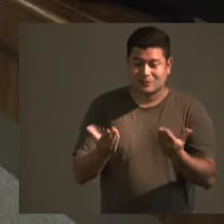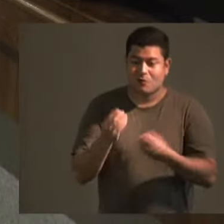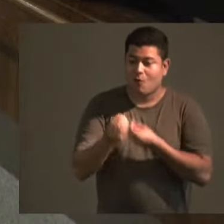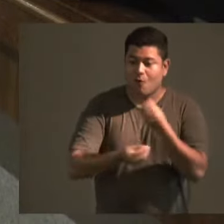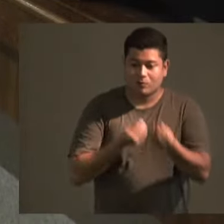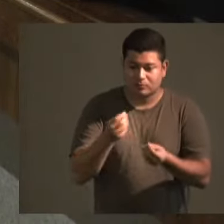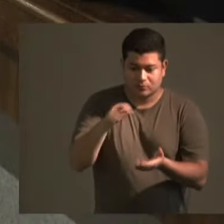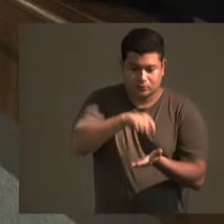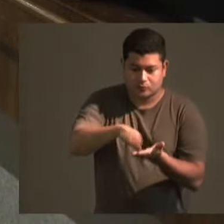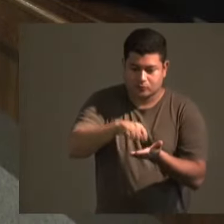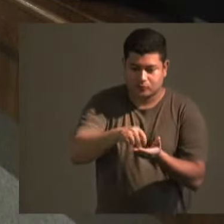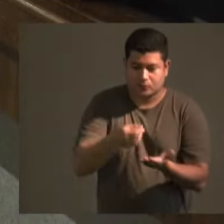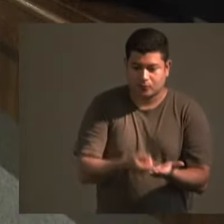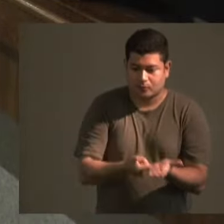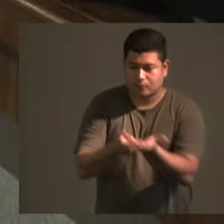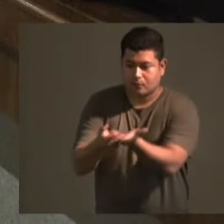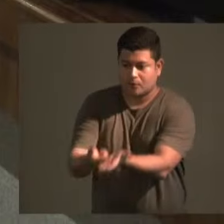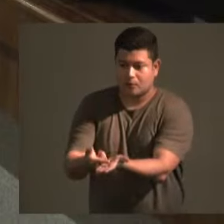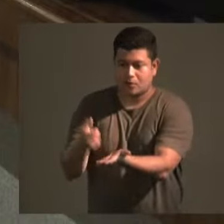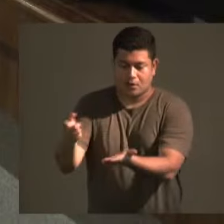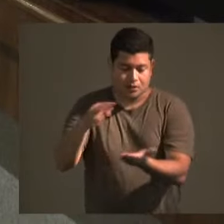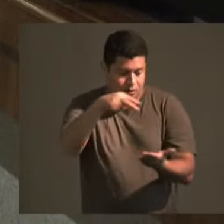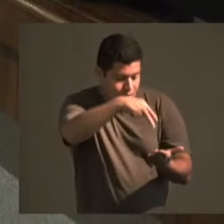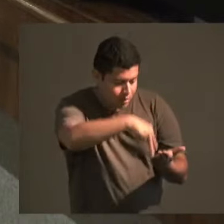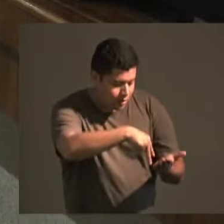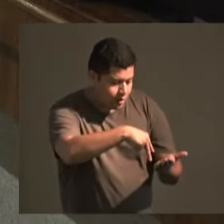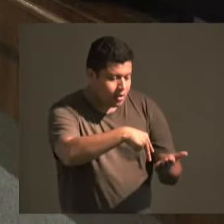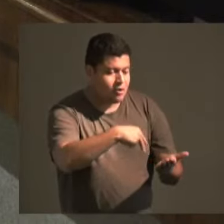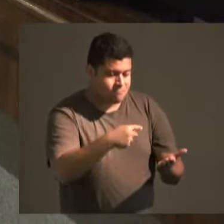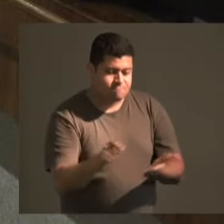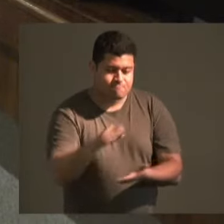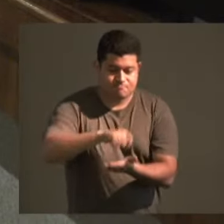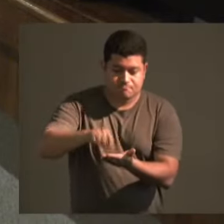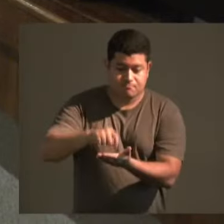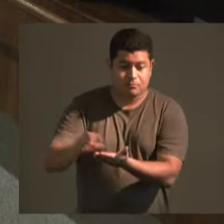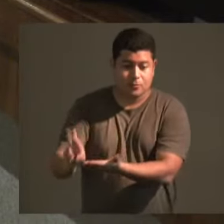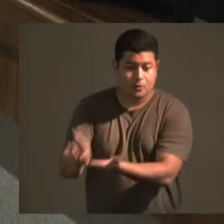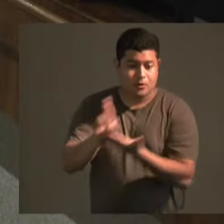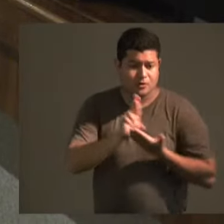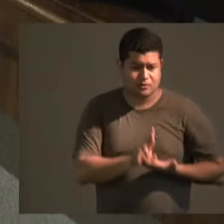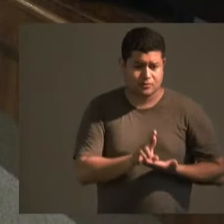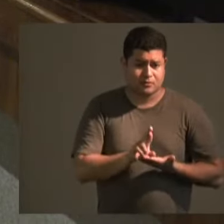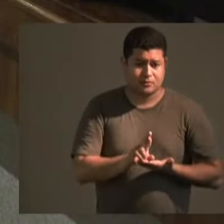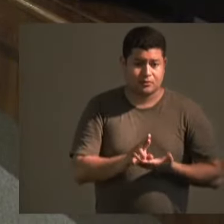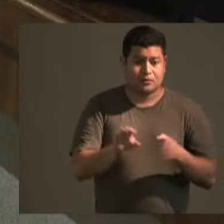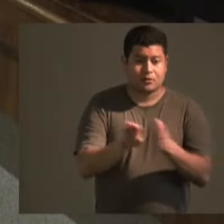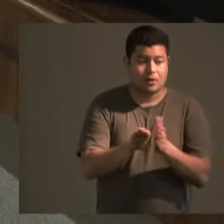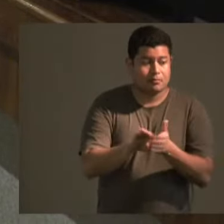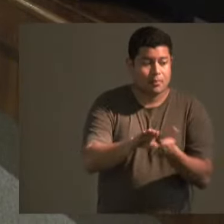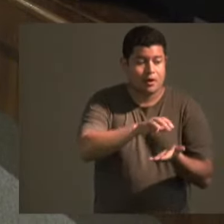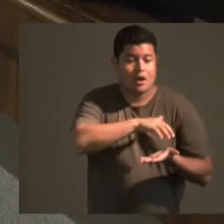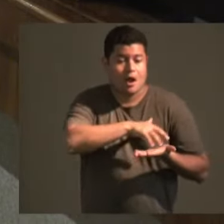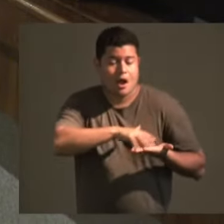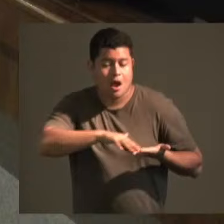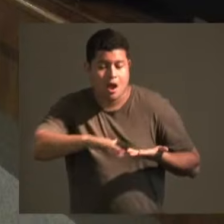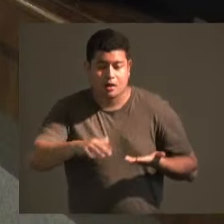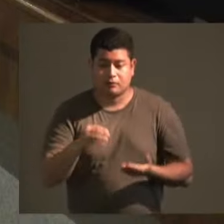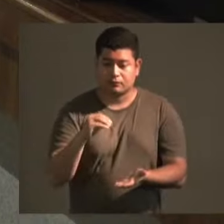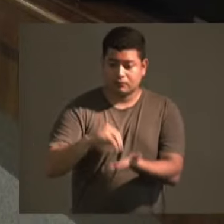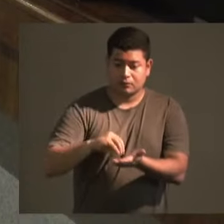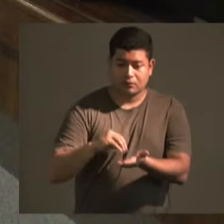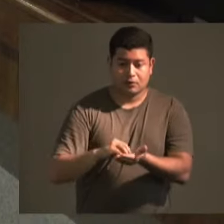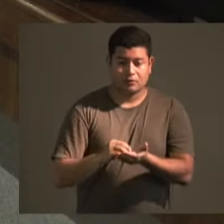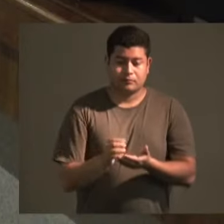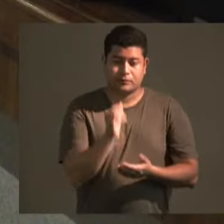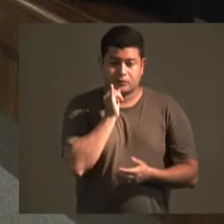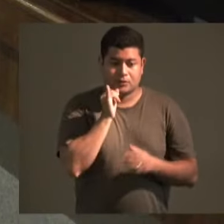né? Sim, é uma coisa bem, bem ruim. Nós não temos braille, né, no painel do elevador.